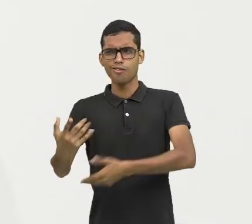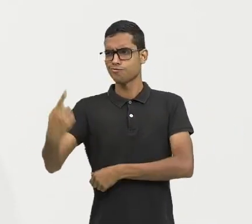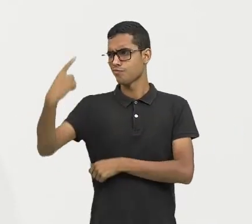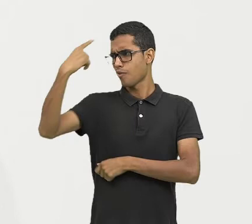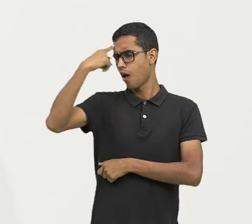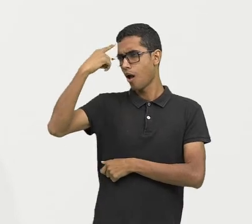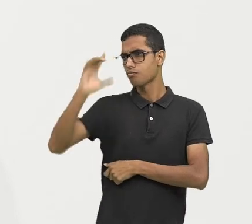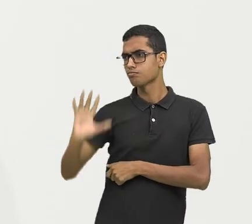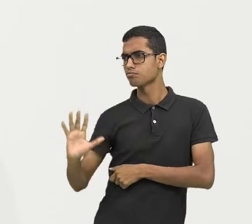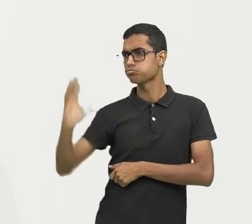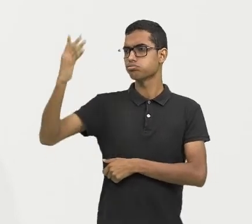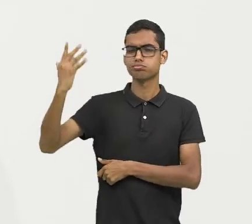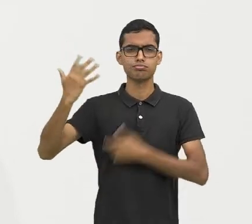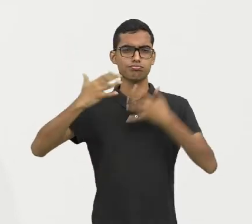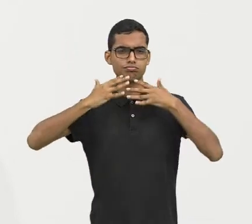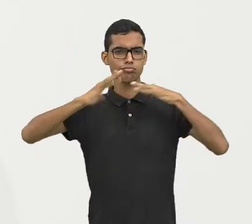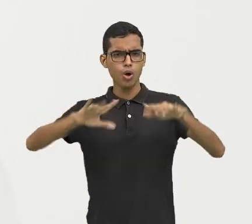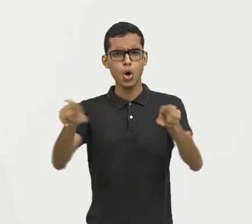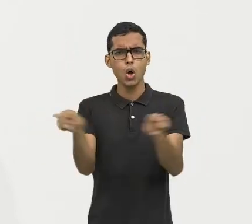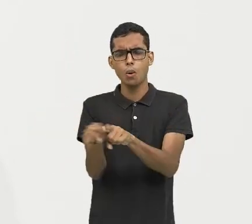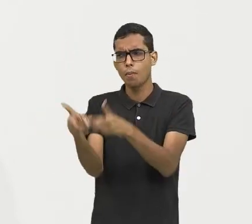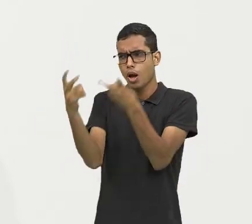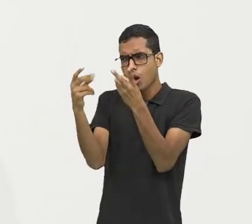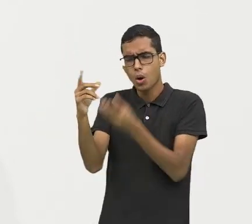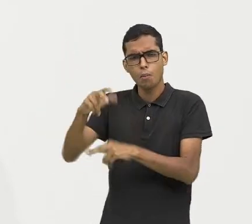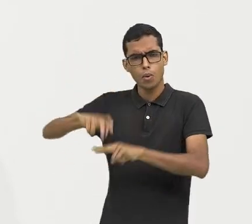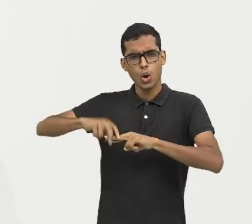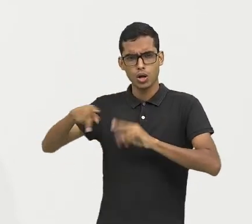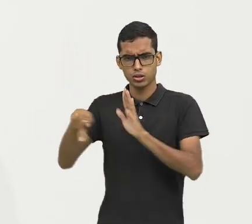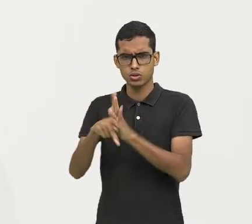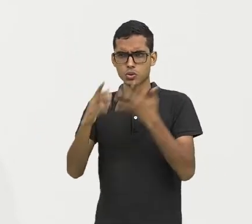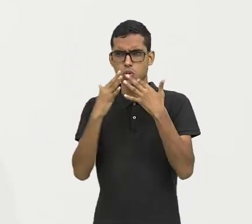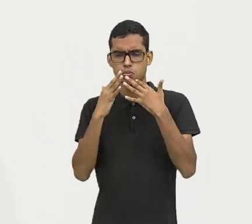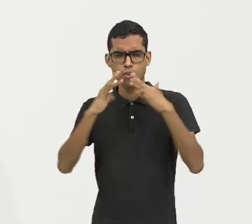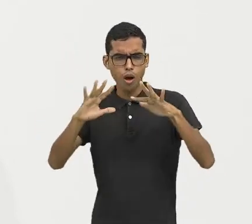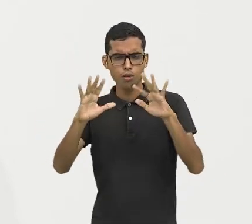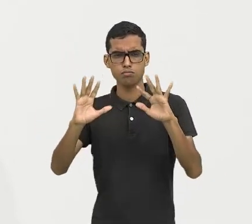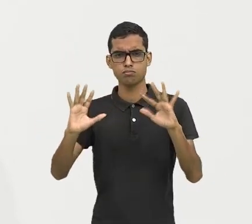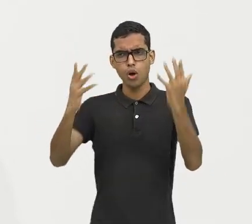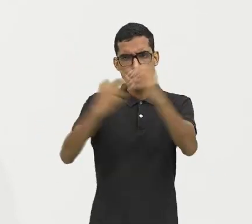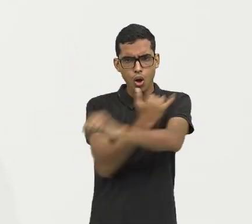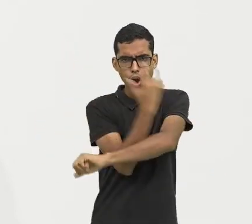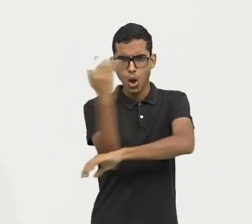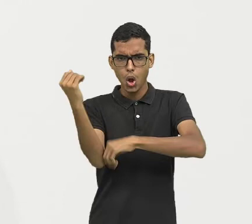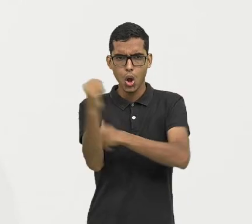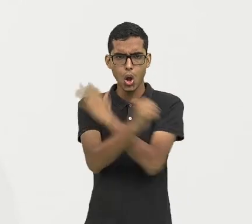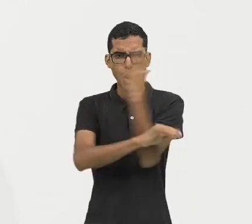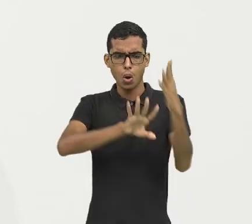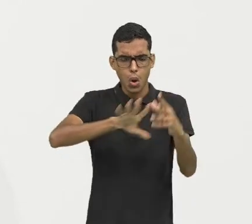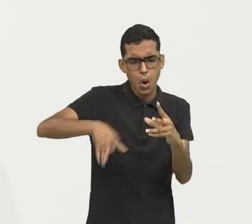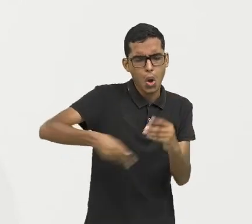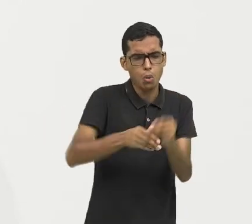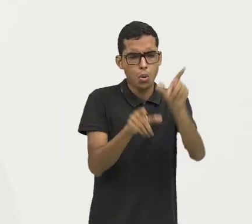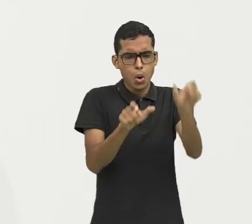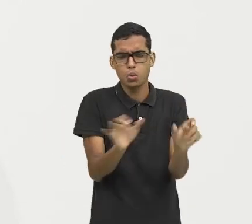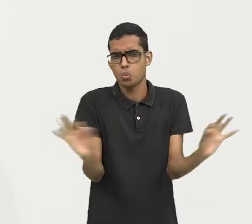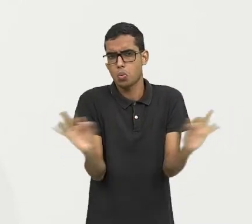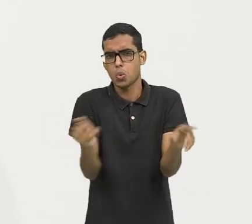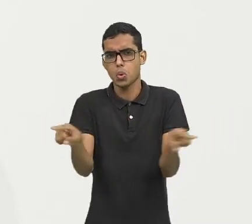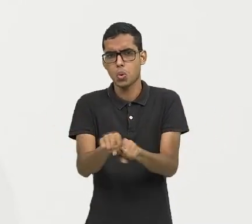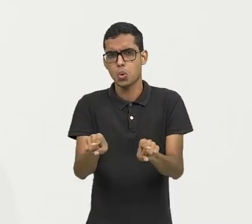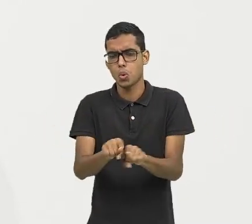deste fenômeno. E perceba que, como por ser um fenômeno natural, você não pode atribuir a nenhum ser, a um ser humano,